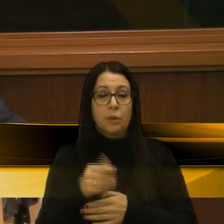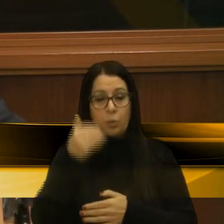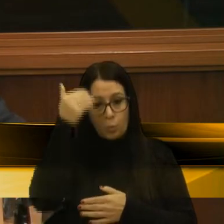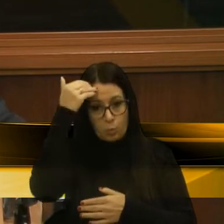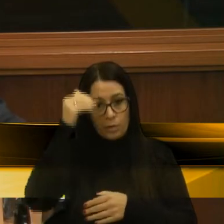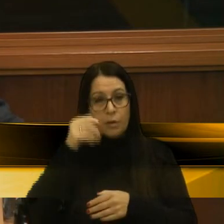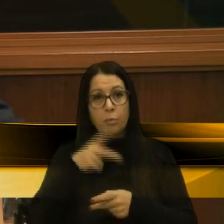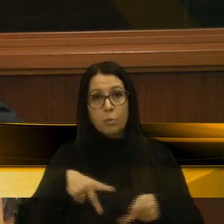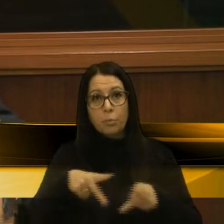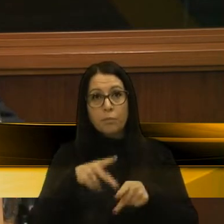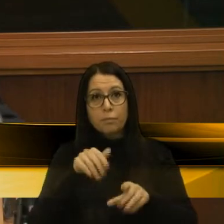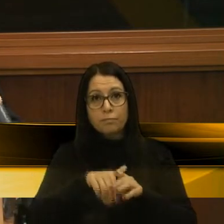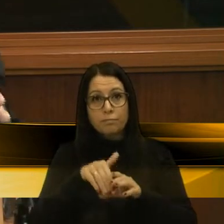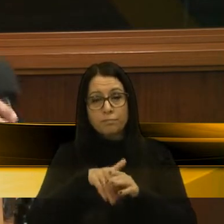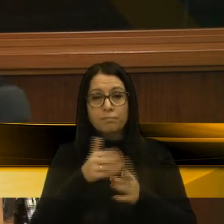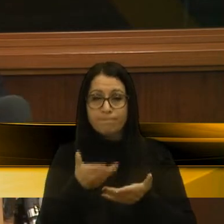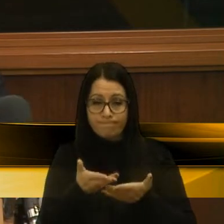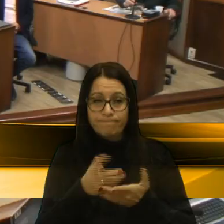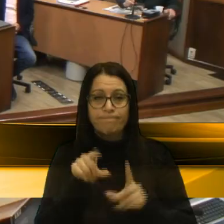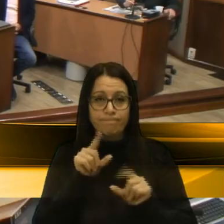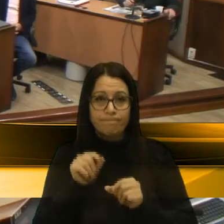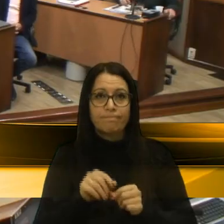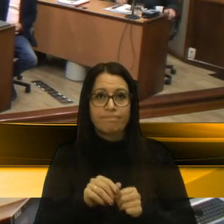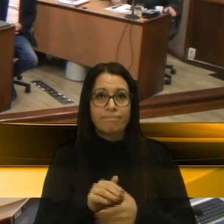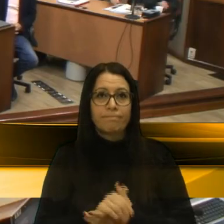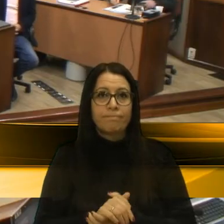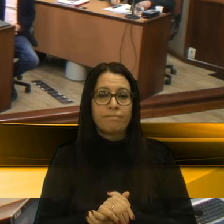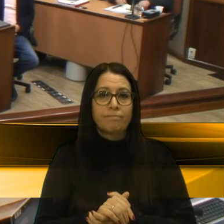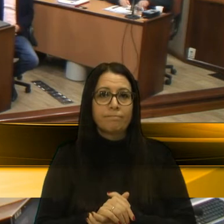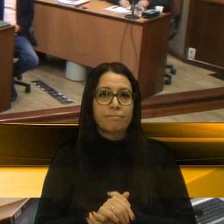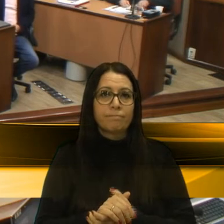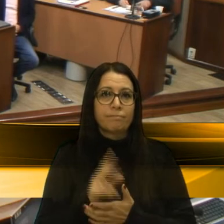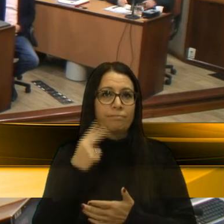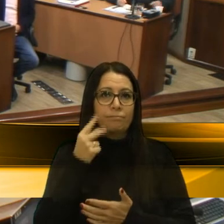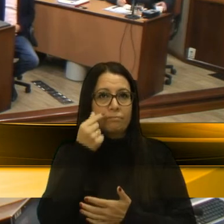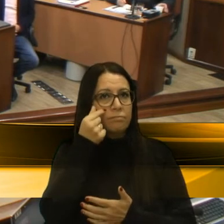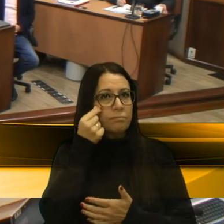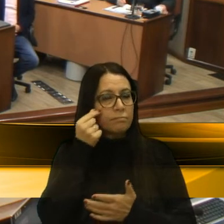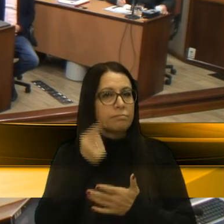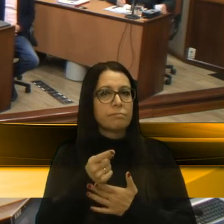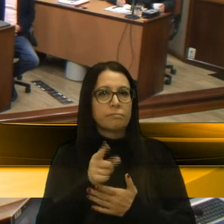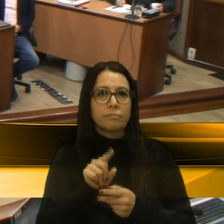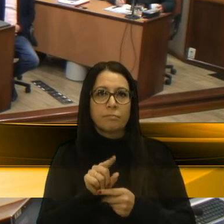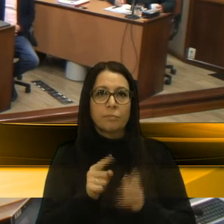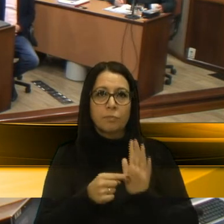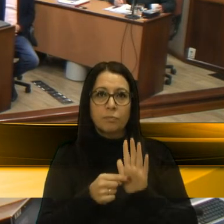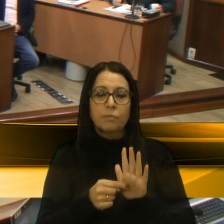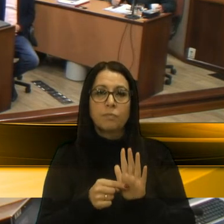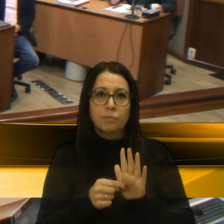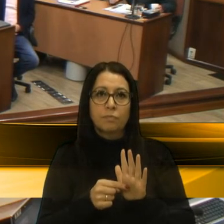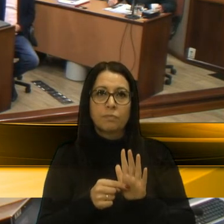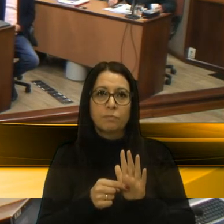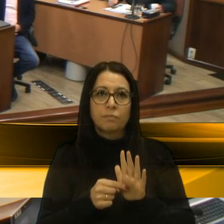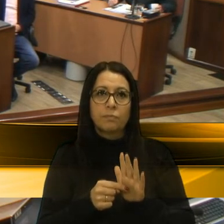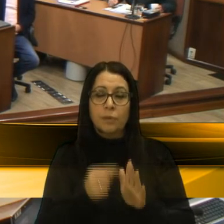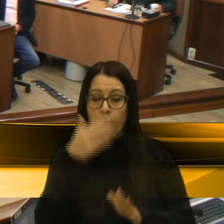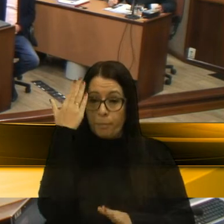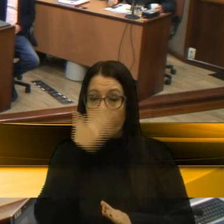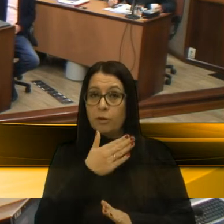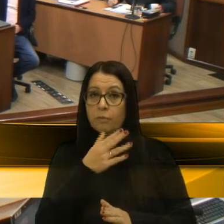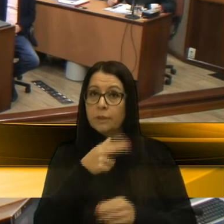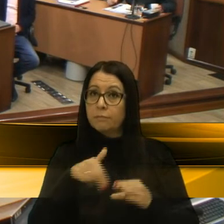fiscalizar, esse prefeito também não nos deixa, né? Não nos deixa. Nós fizemos leis, ele veta. Tudo que se faz pela Câmara de Vereadores, ele